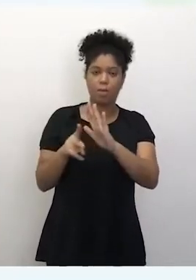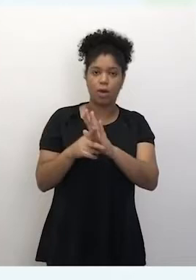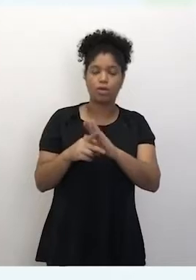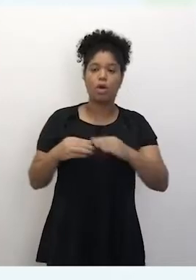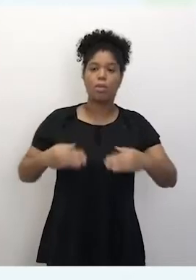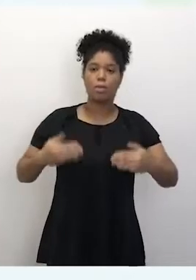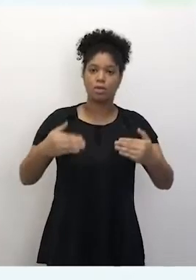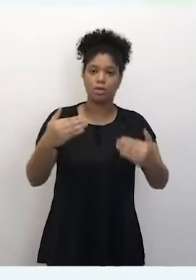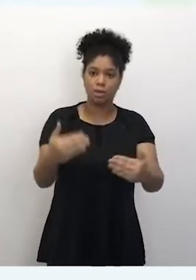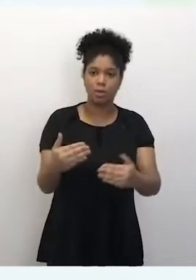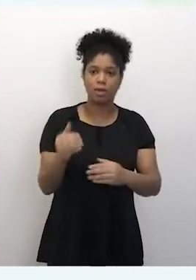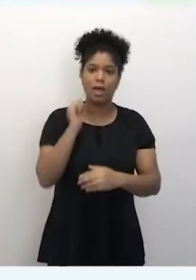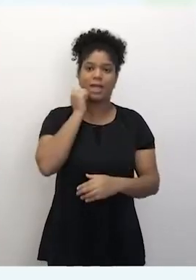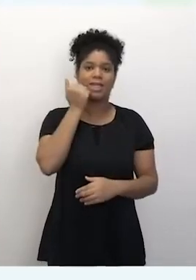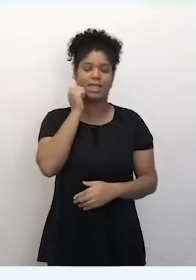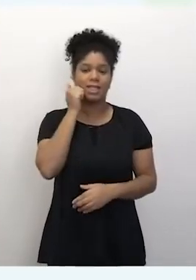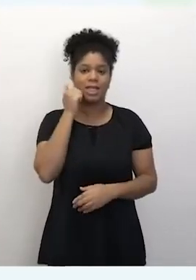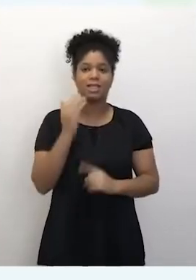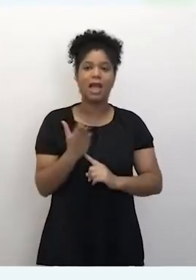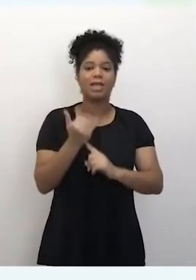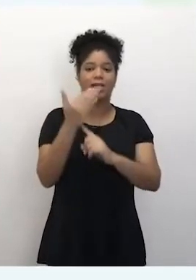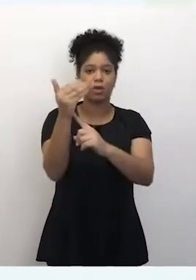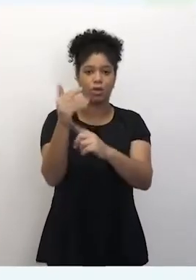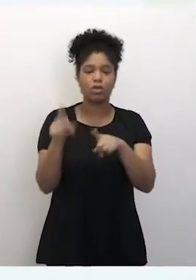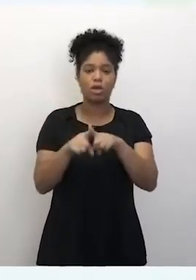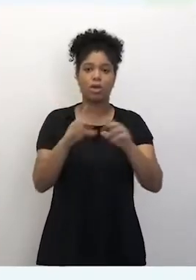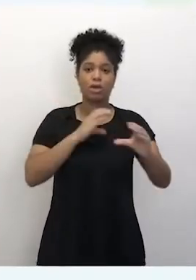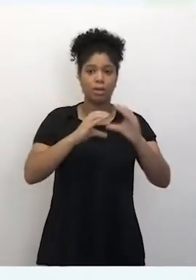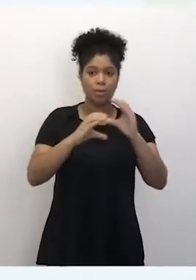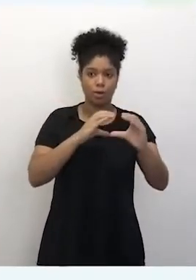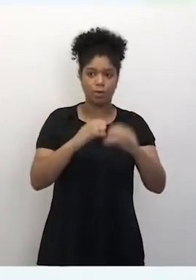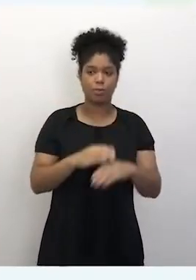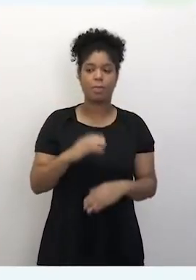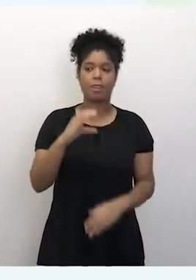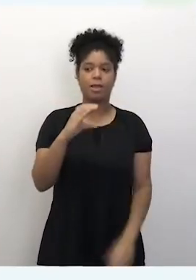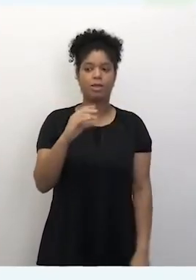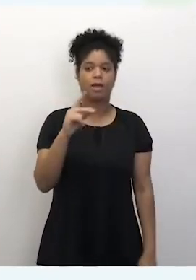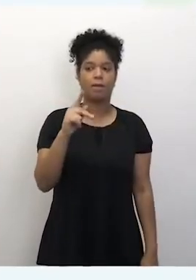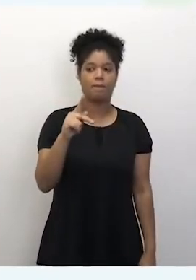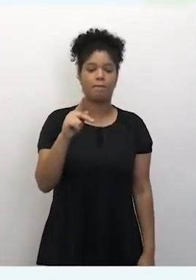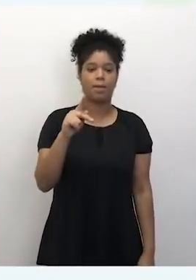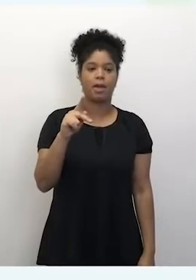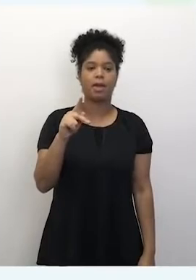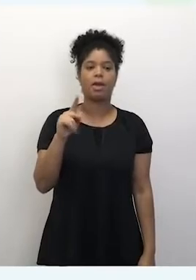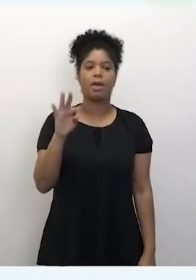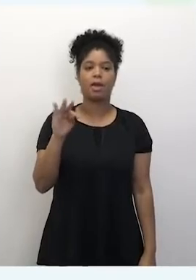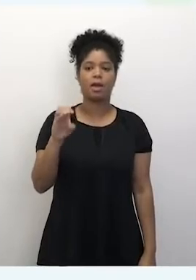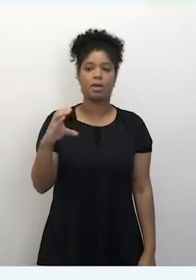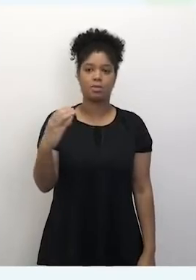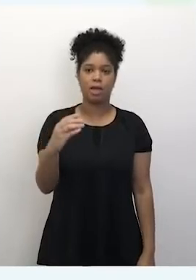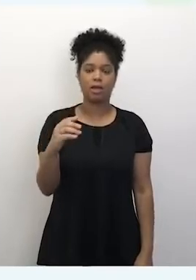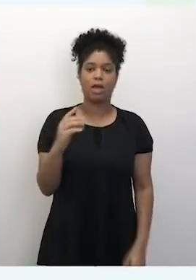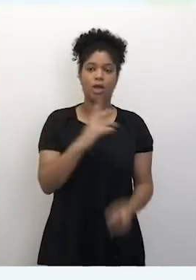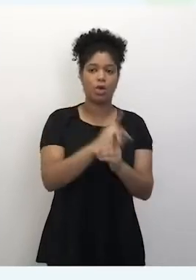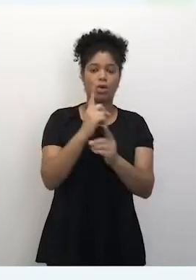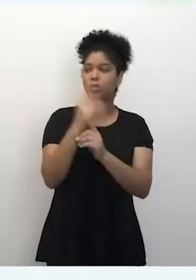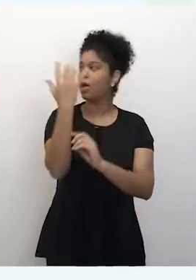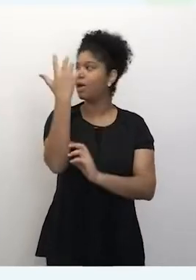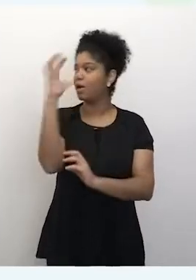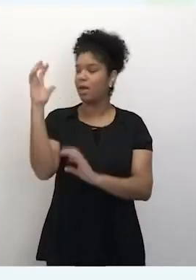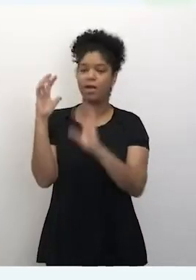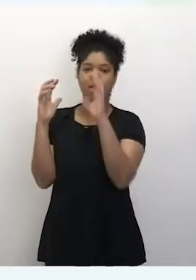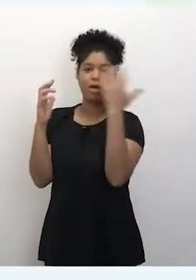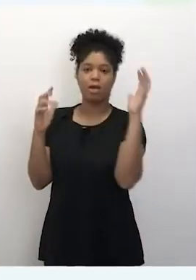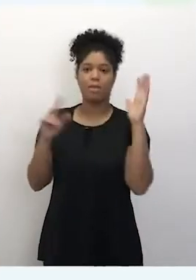Ciência, Tecnologia, Inovações e Comunicações. O CPTEC oferece previsões de tempo e clima para todo o